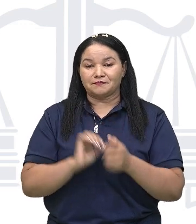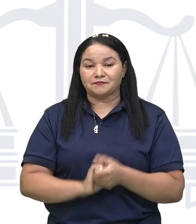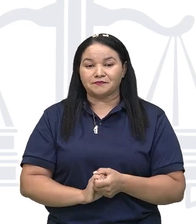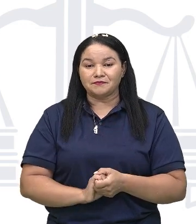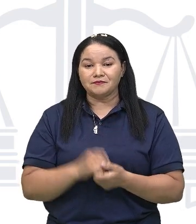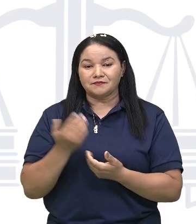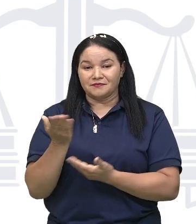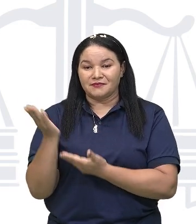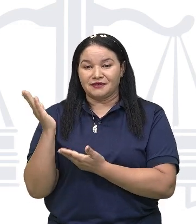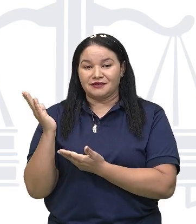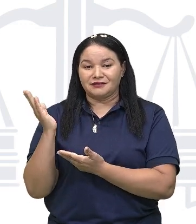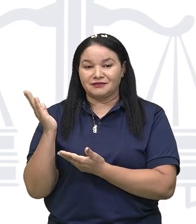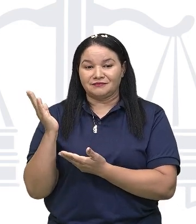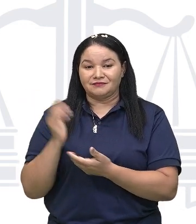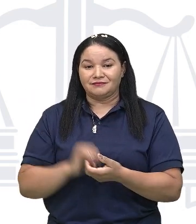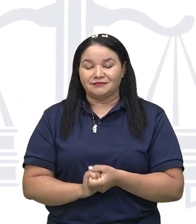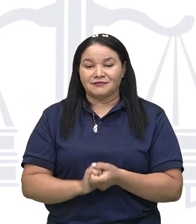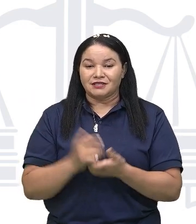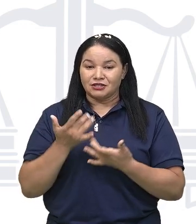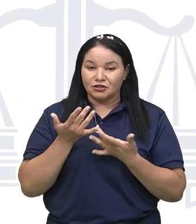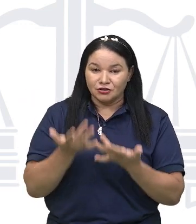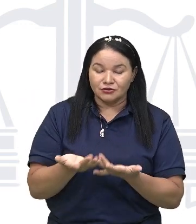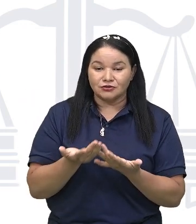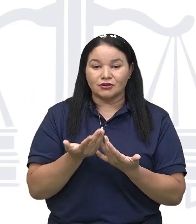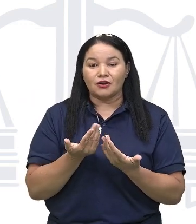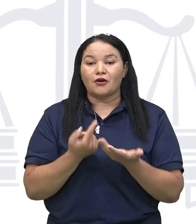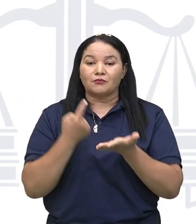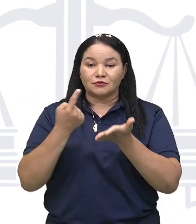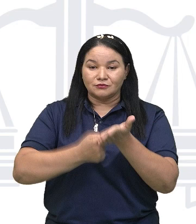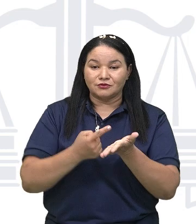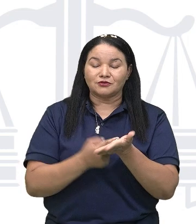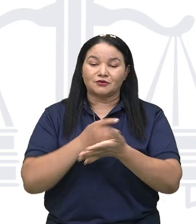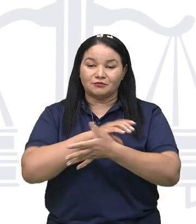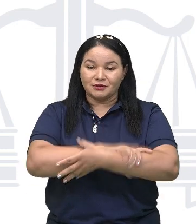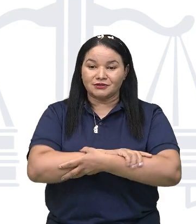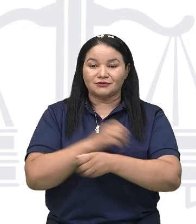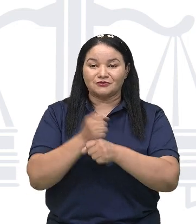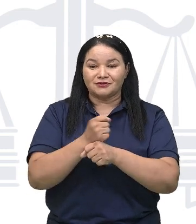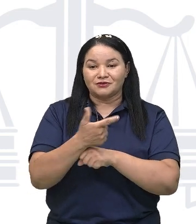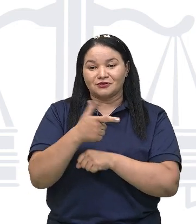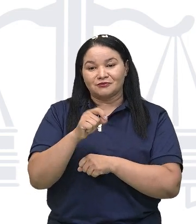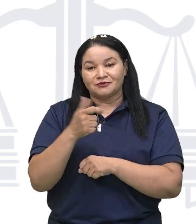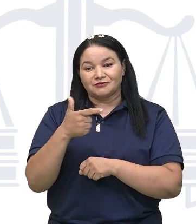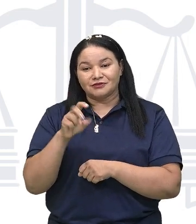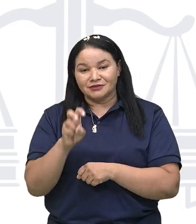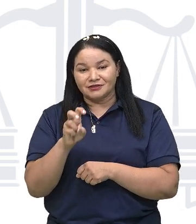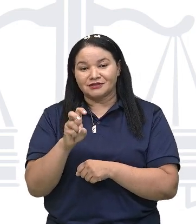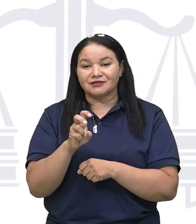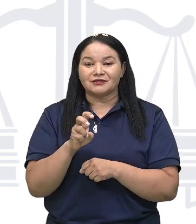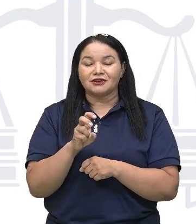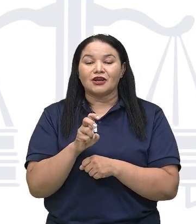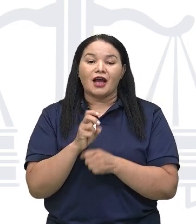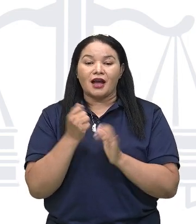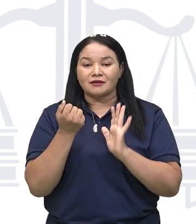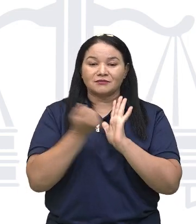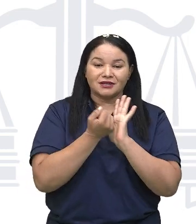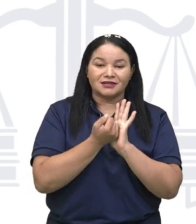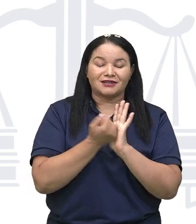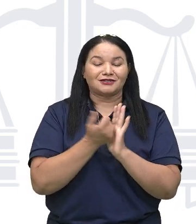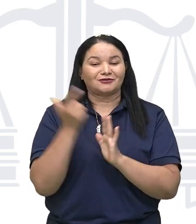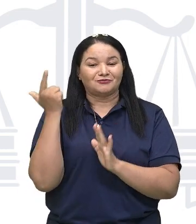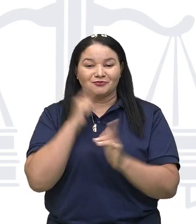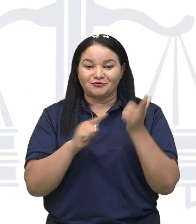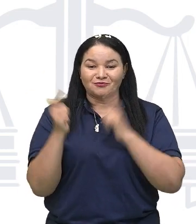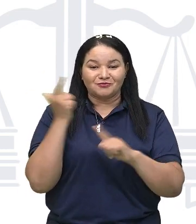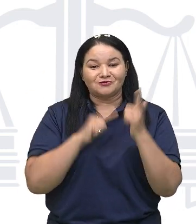Isso, gente. Olha, com dedicação, comprometimento e parceria, o ano de 2025 será marcado por conquistas e